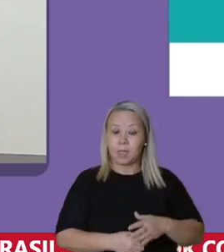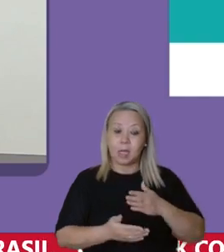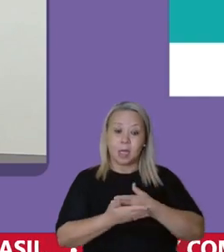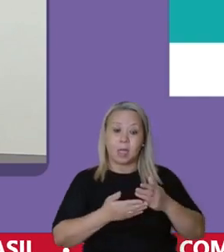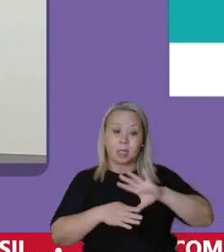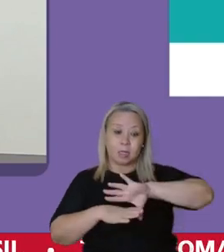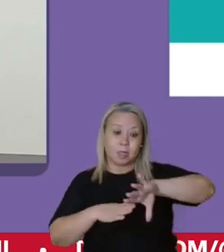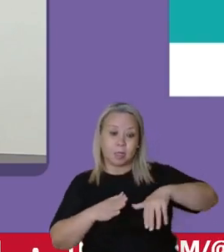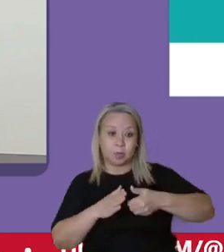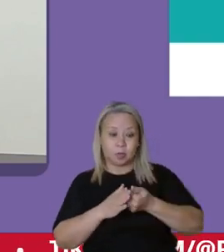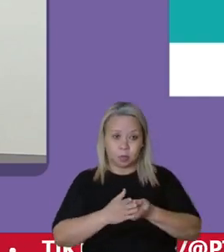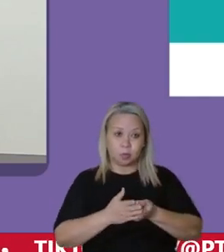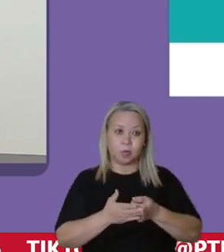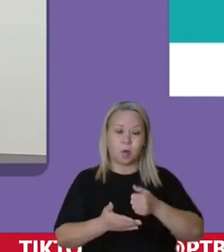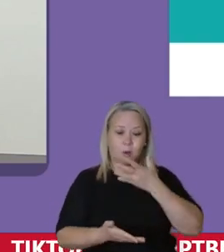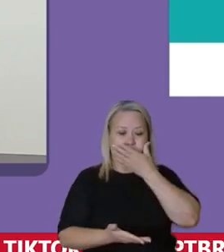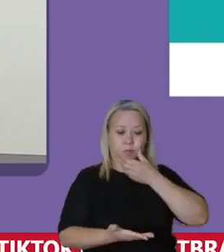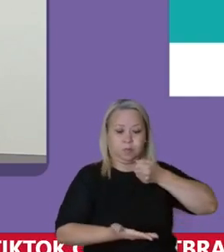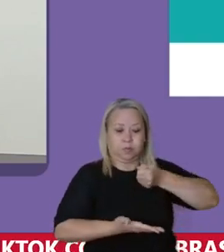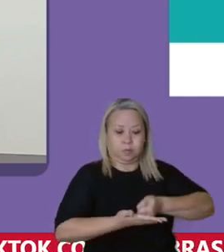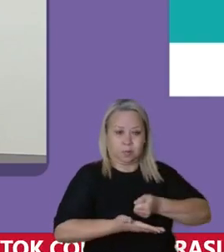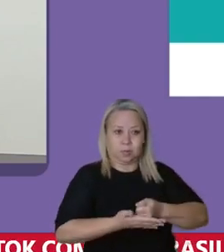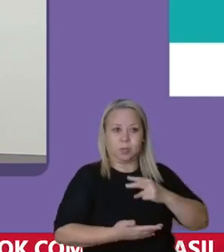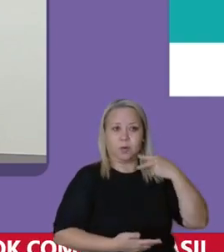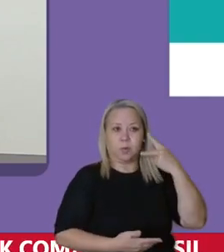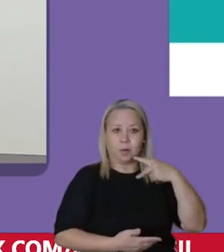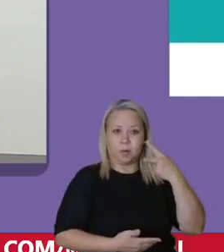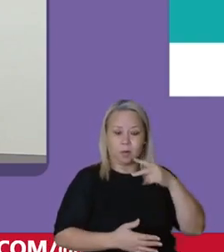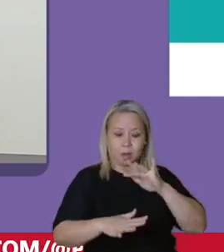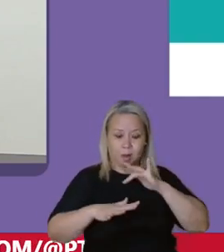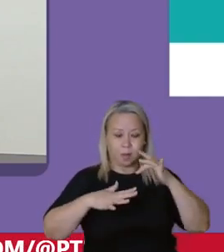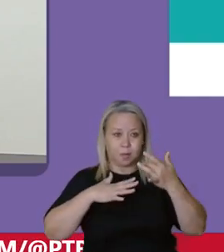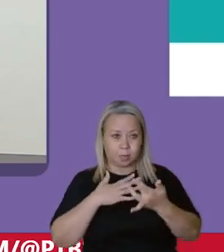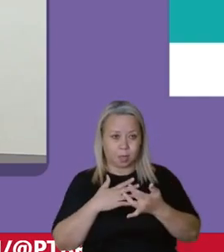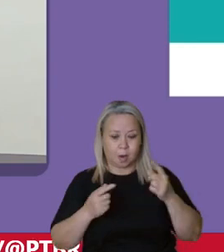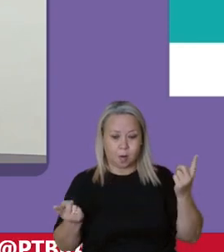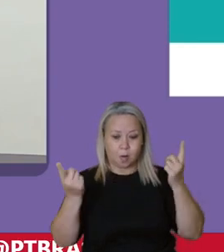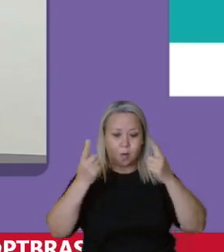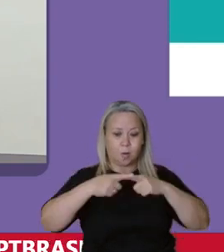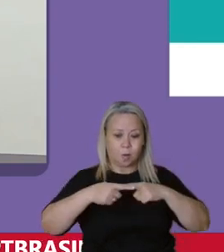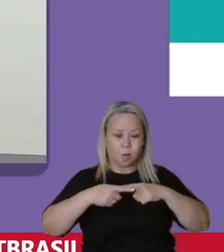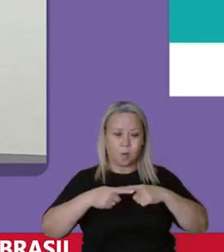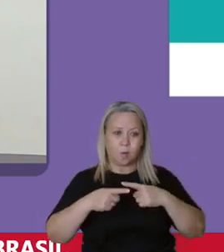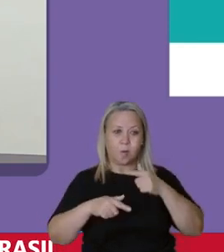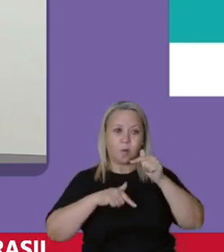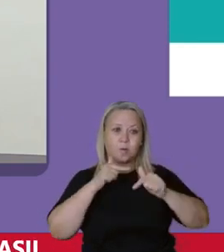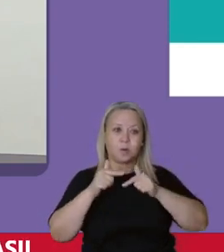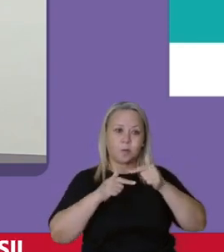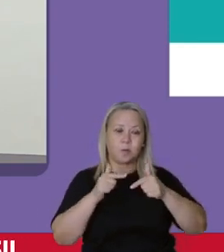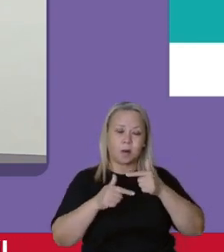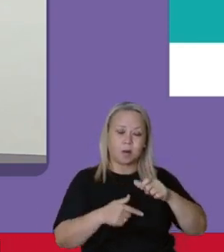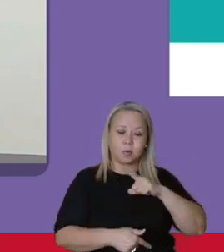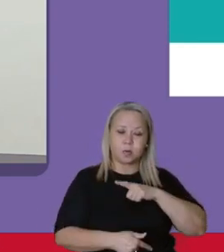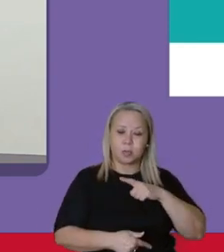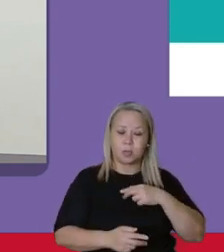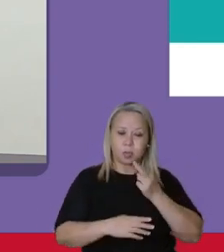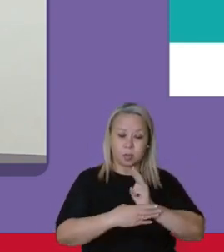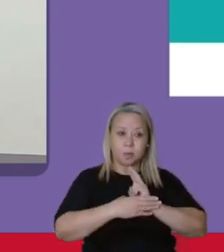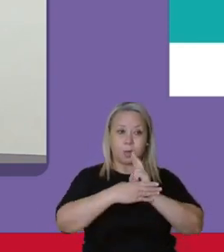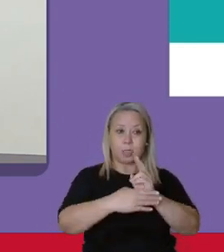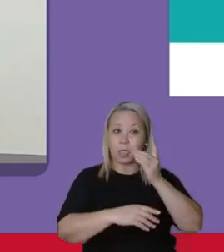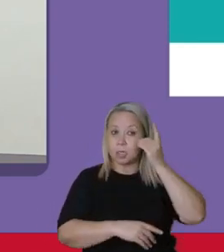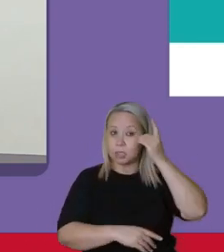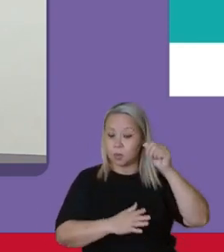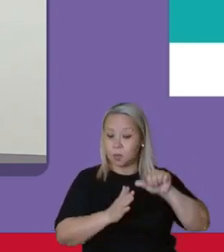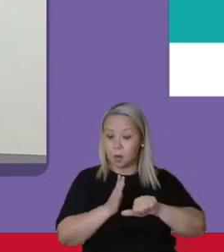golpe misógino, machista, parlamentar, midiático contra a classe trabalhadora, que tinha como sua representante a Dilma, a